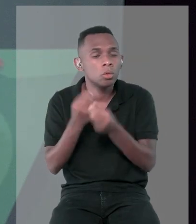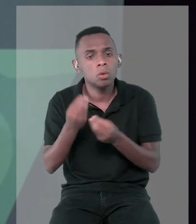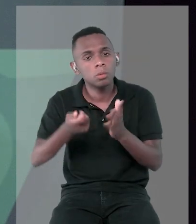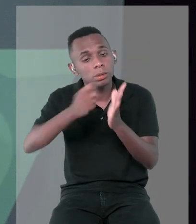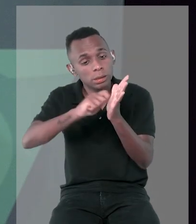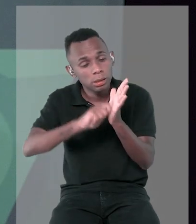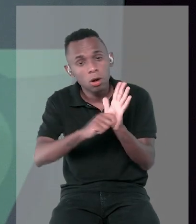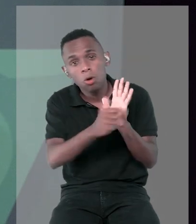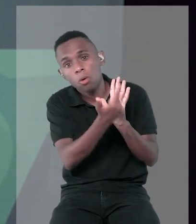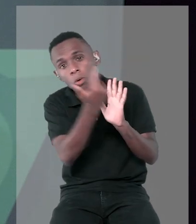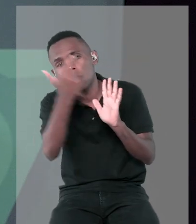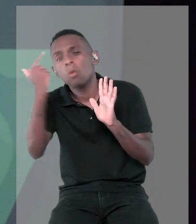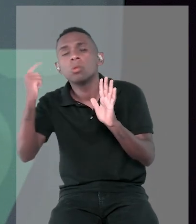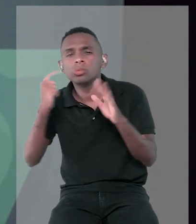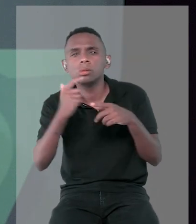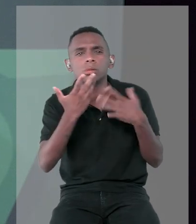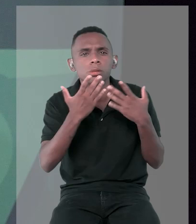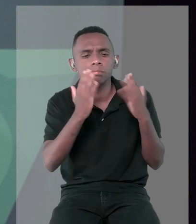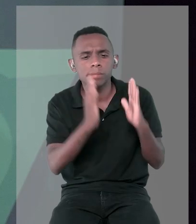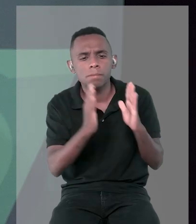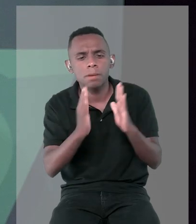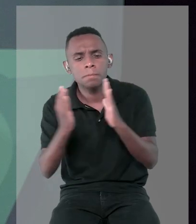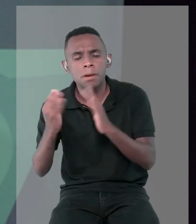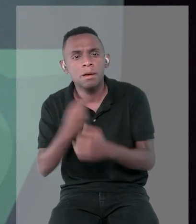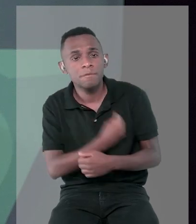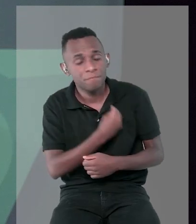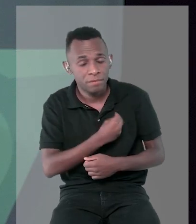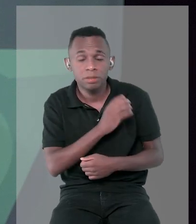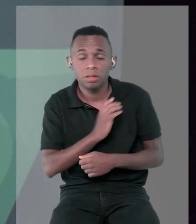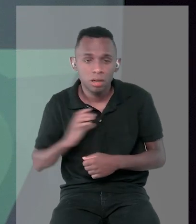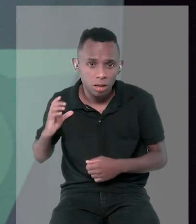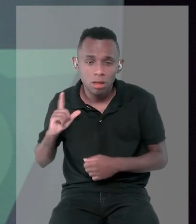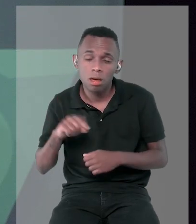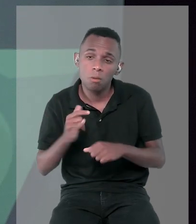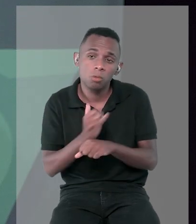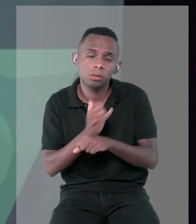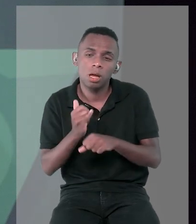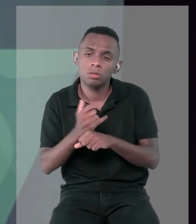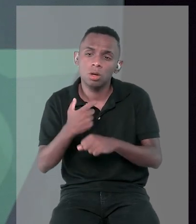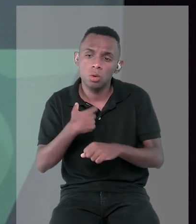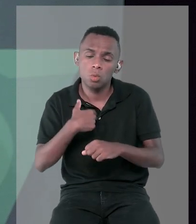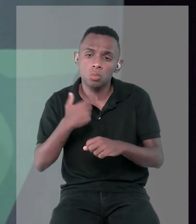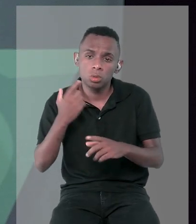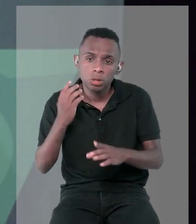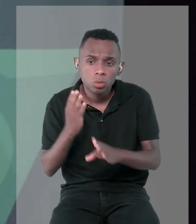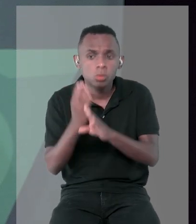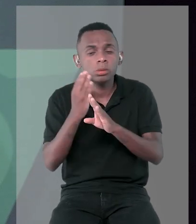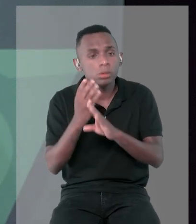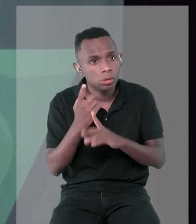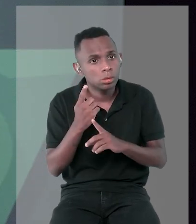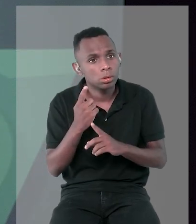escreve outras cenas, né? Cenas de vida da Clarice. Então, é um jeito que eu acho que eu encontrei, né,